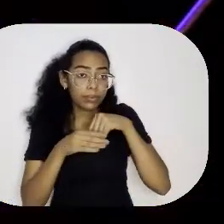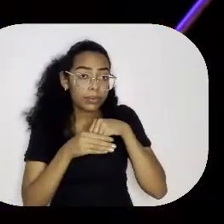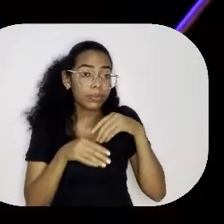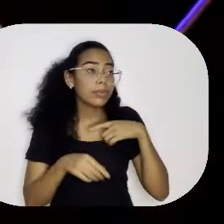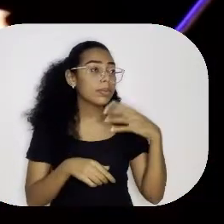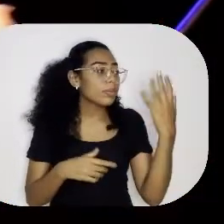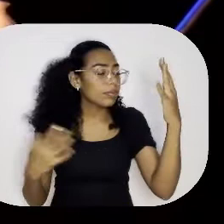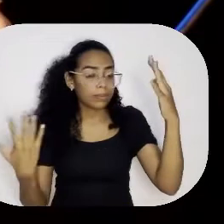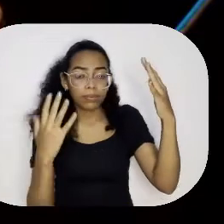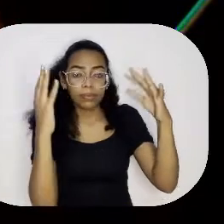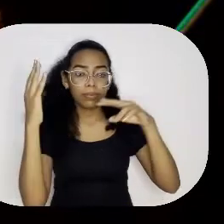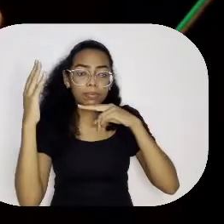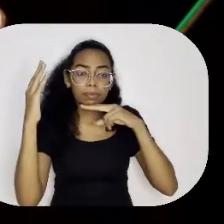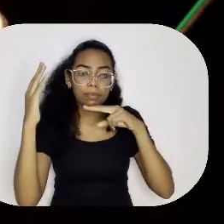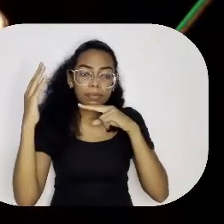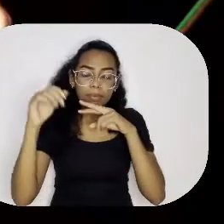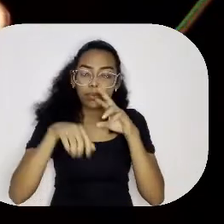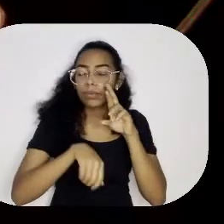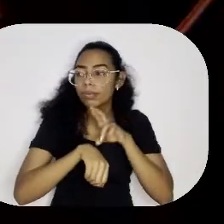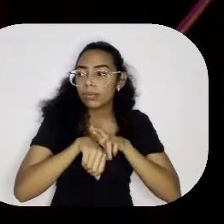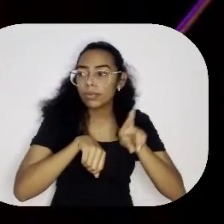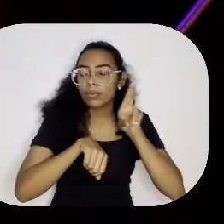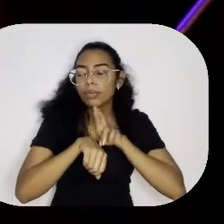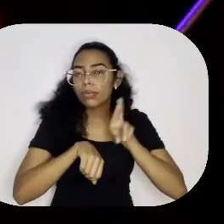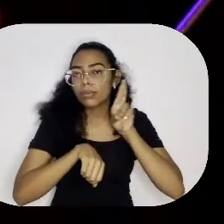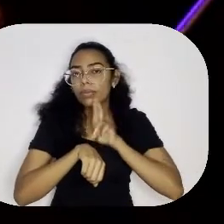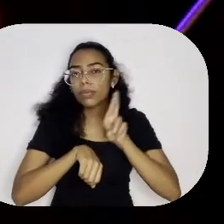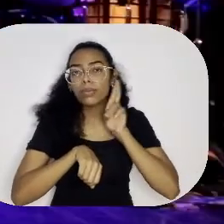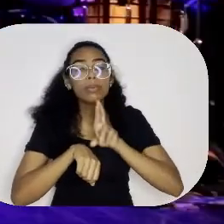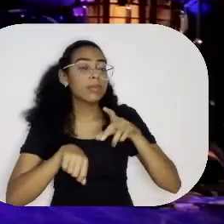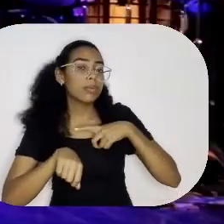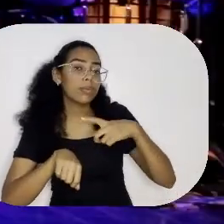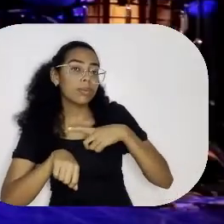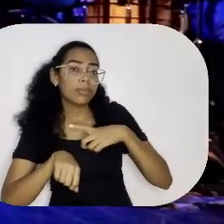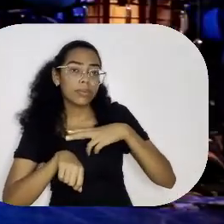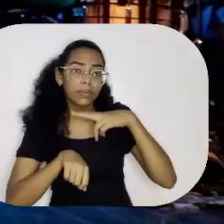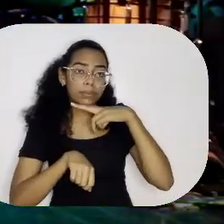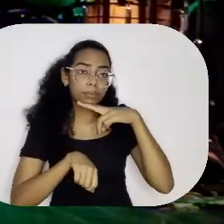Tem manga rosa, tem manga espada, tem jasmim.